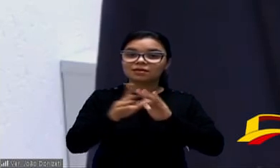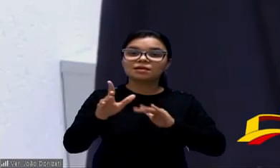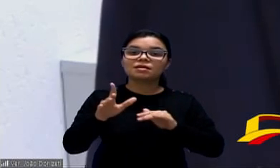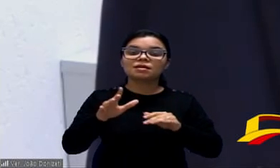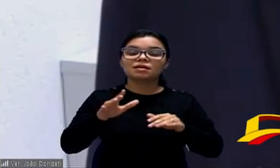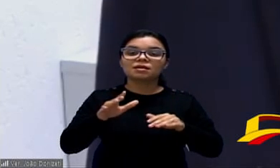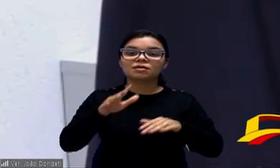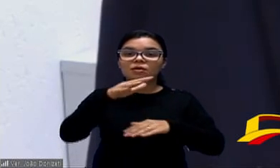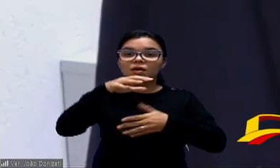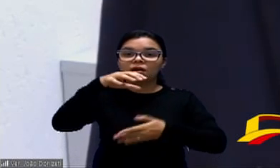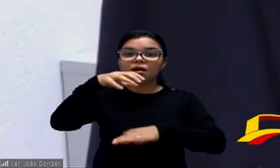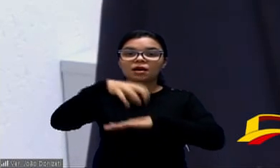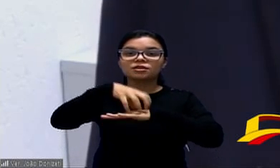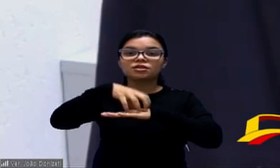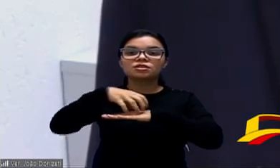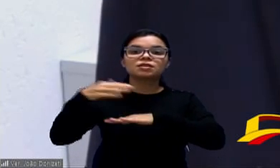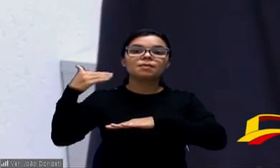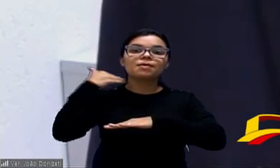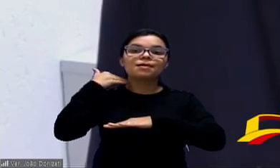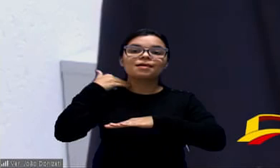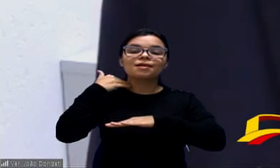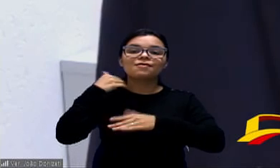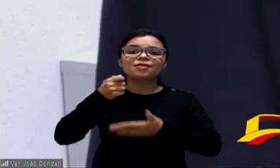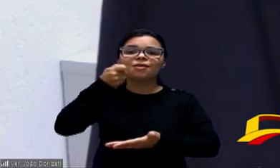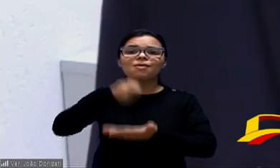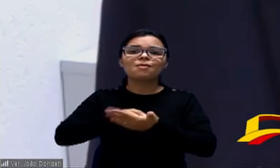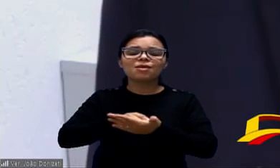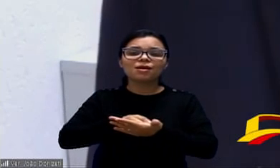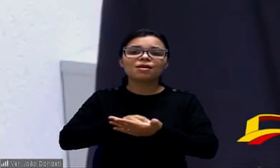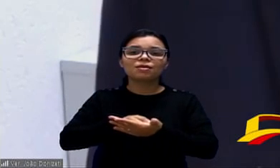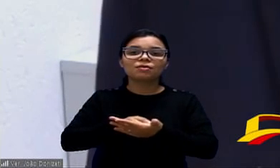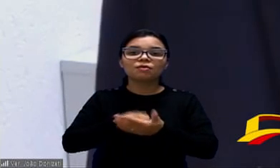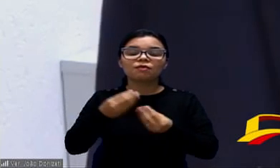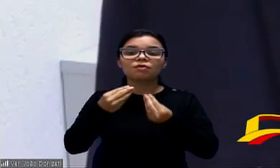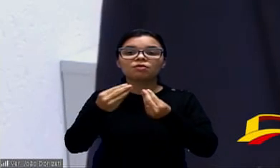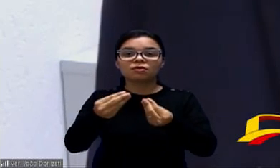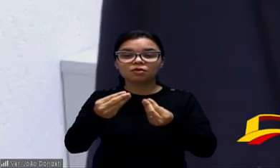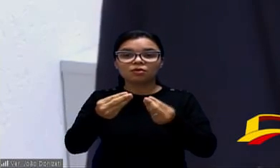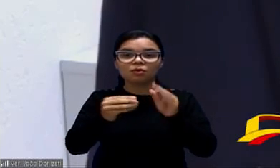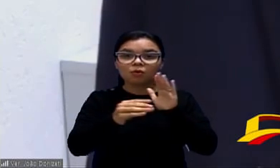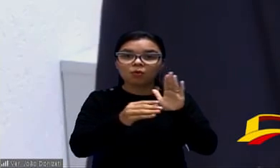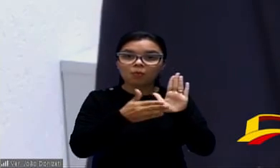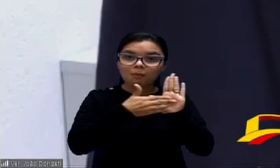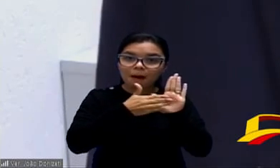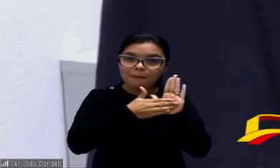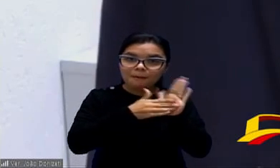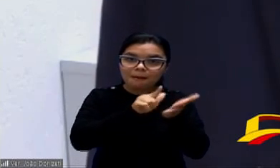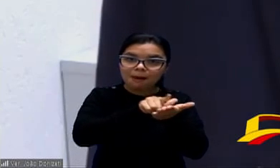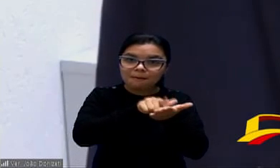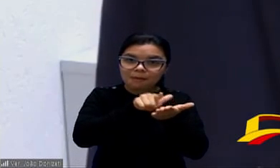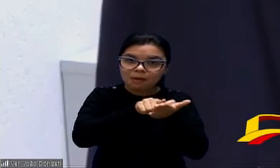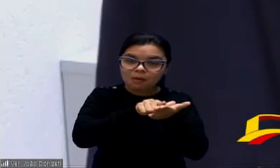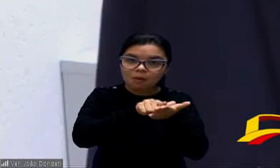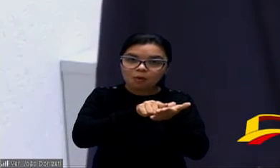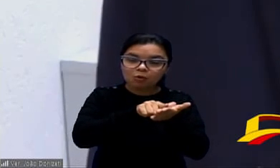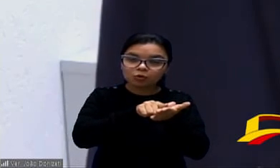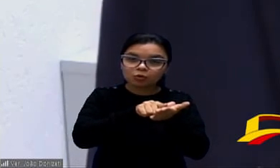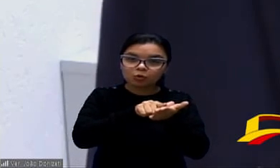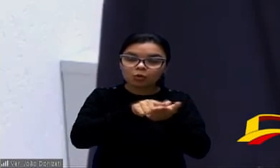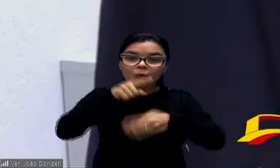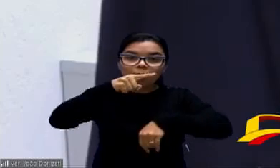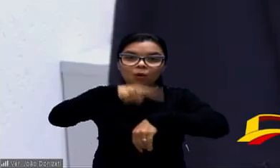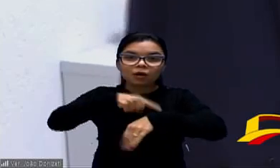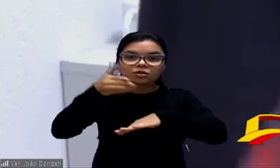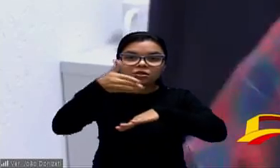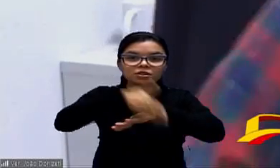correspondentes bancários ficam obrigados a fornecer ao usuário comprovante do horário de chegada e saída da fila, seja no